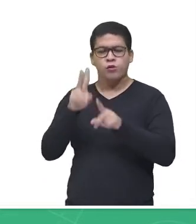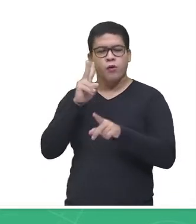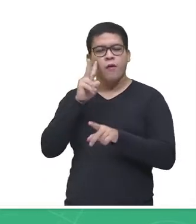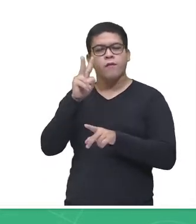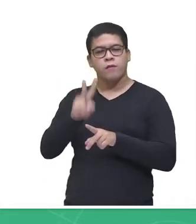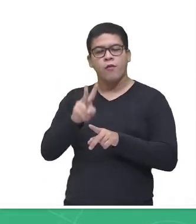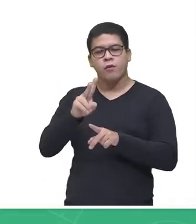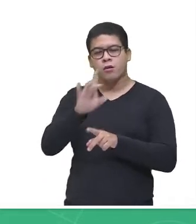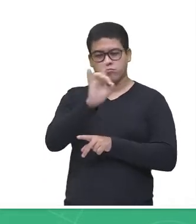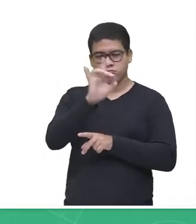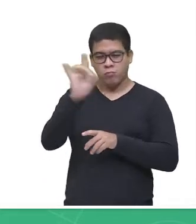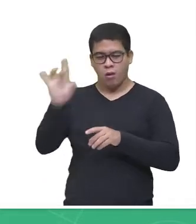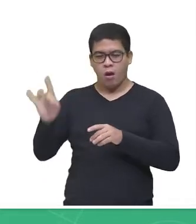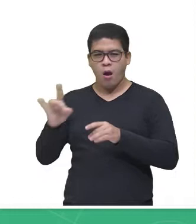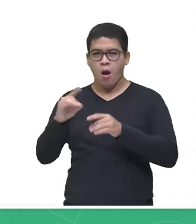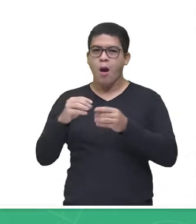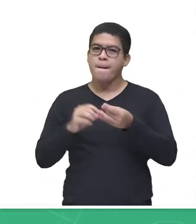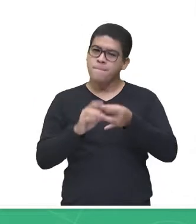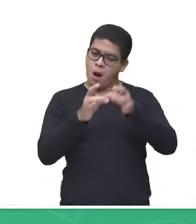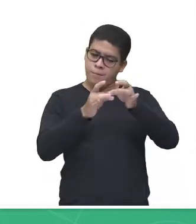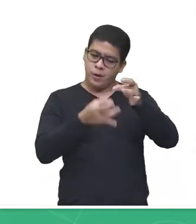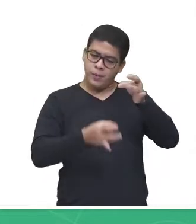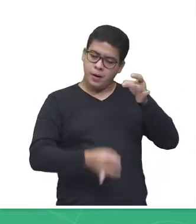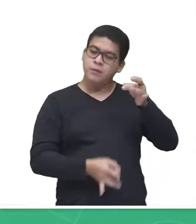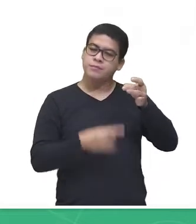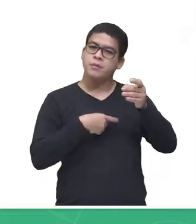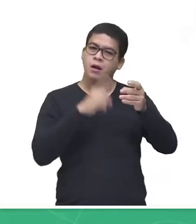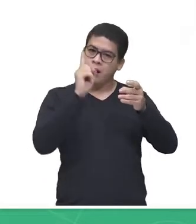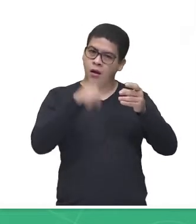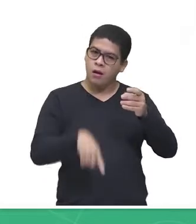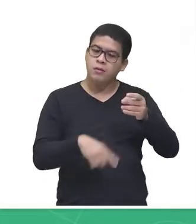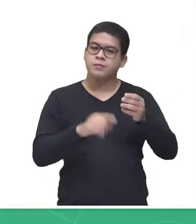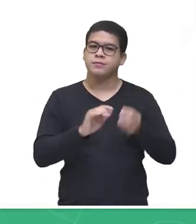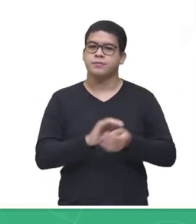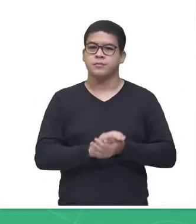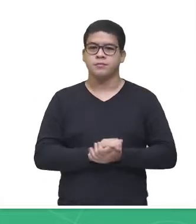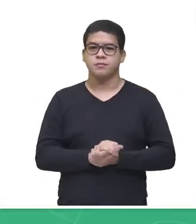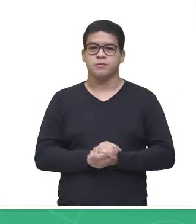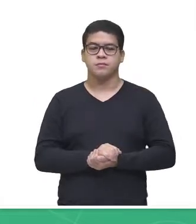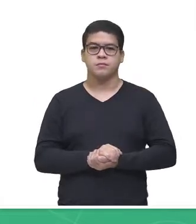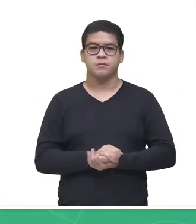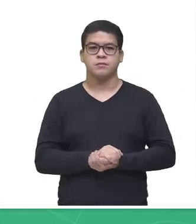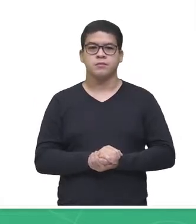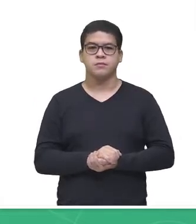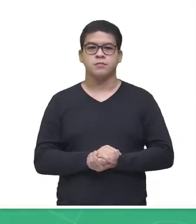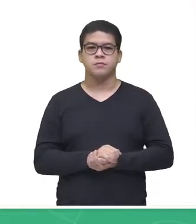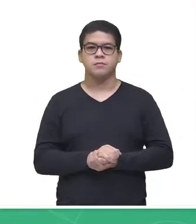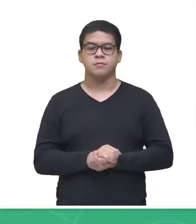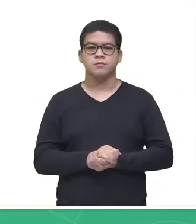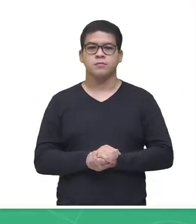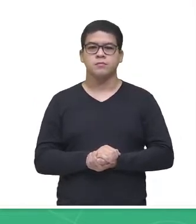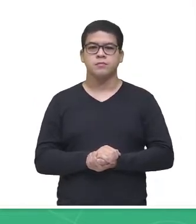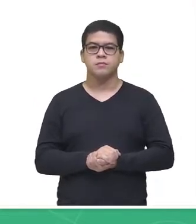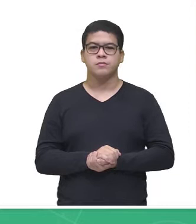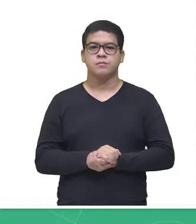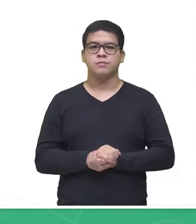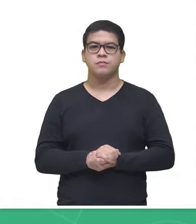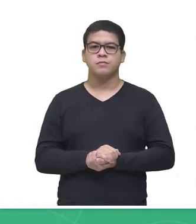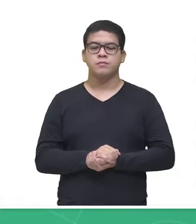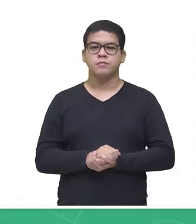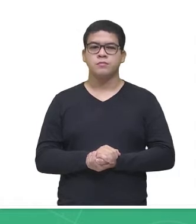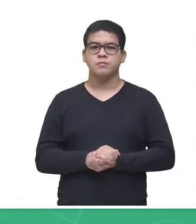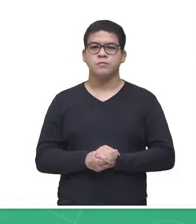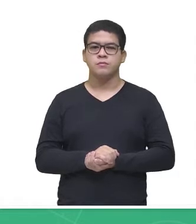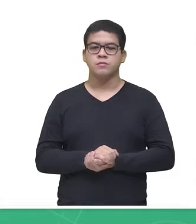tá? O retículo endoplasmático liso. Vemos aqui em laranja o complexo